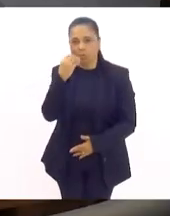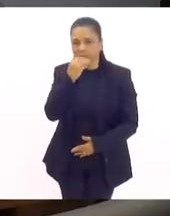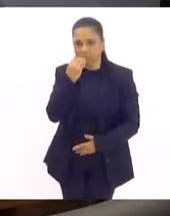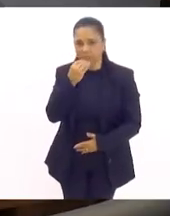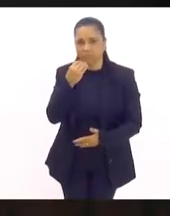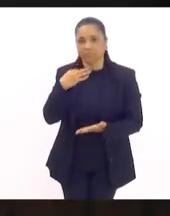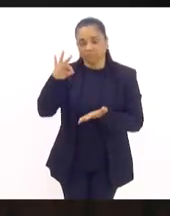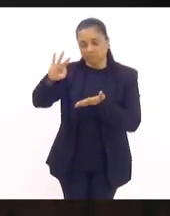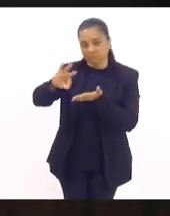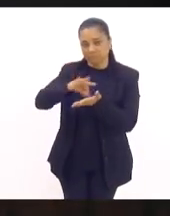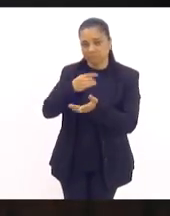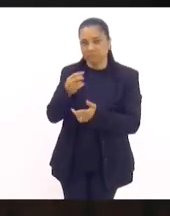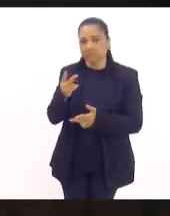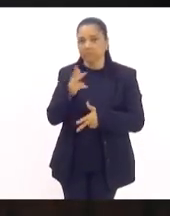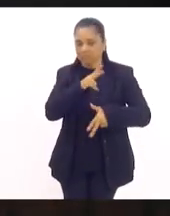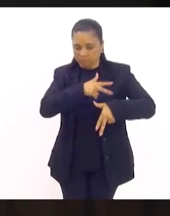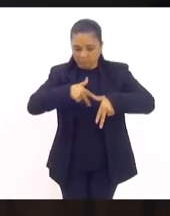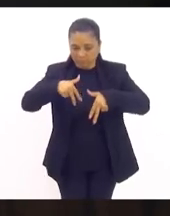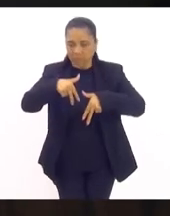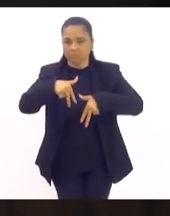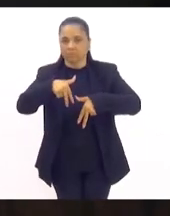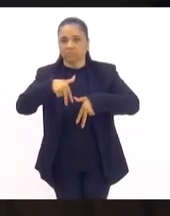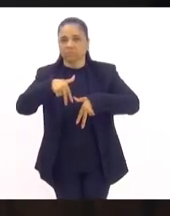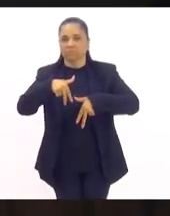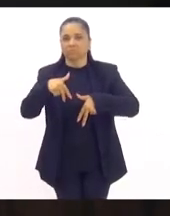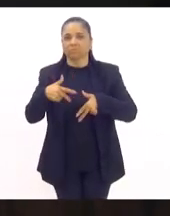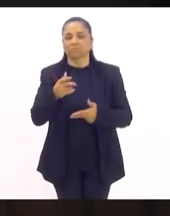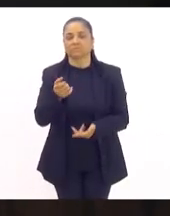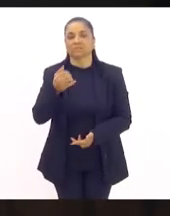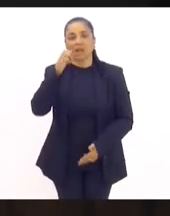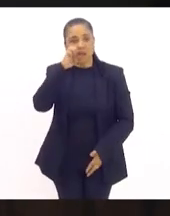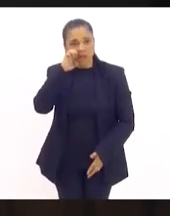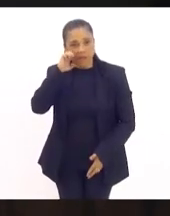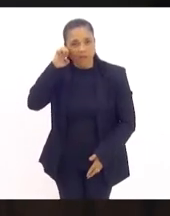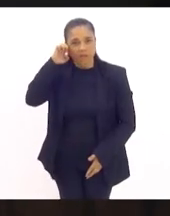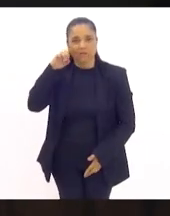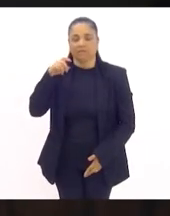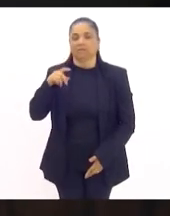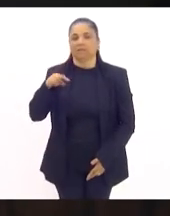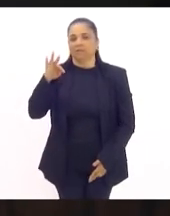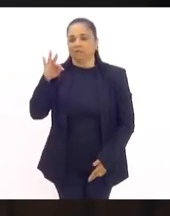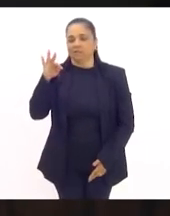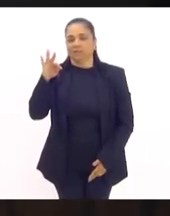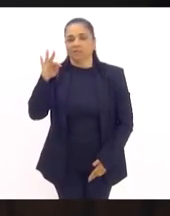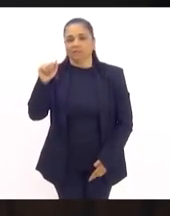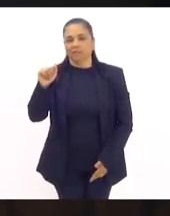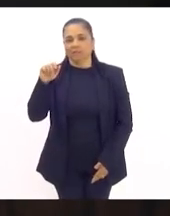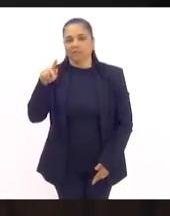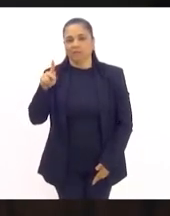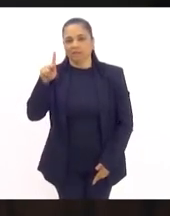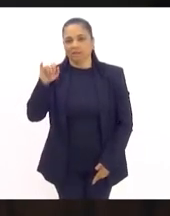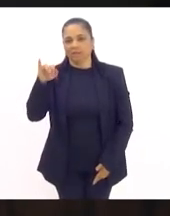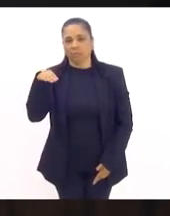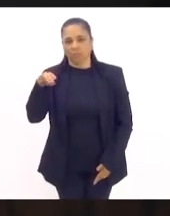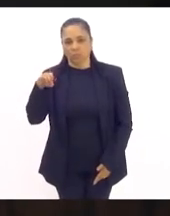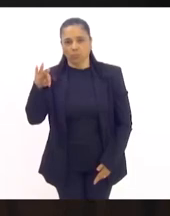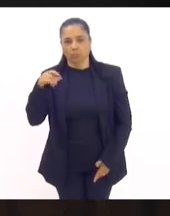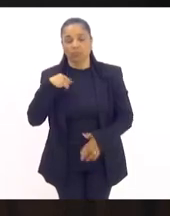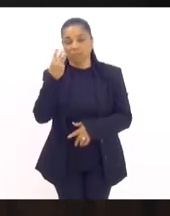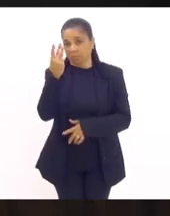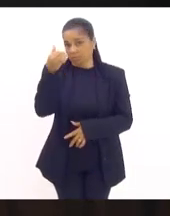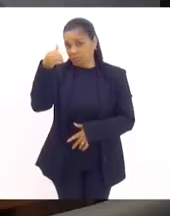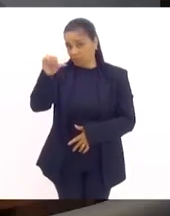Próxima oradora inscrita é a nobre deputada Élica Takimoto. Vossa Excelência dispõe de 10 minutos no tempo regimental.